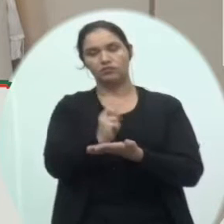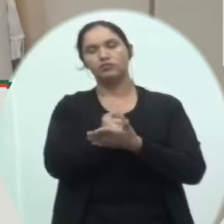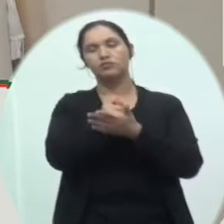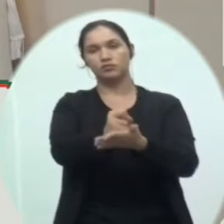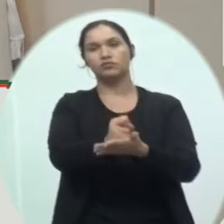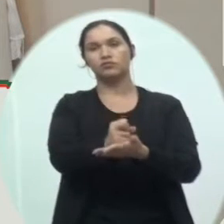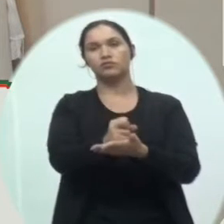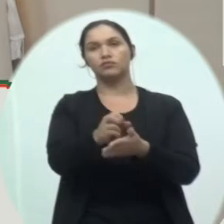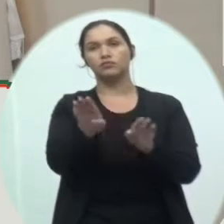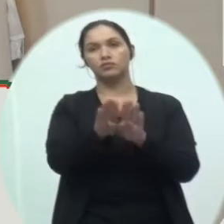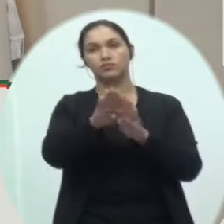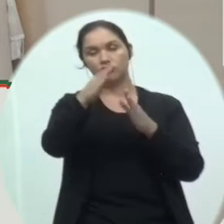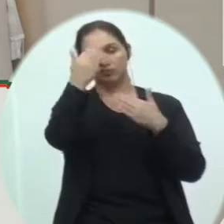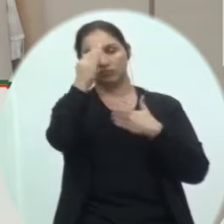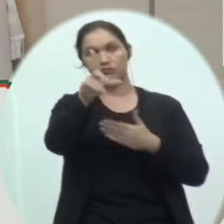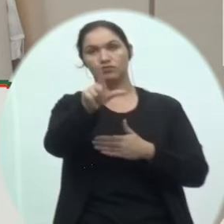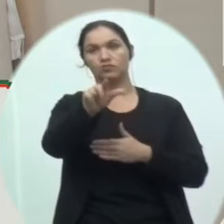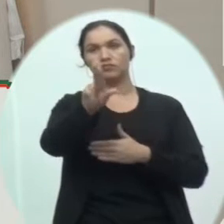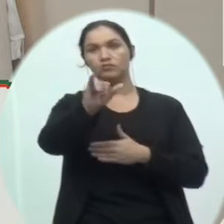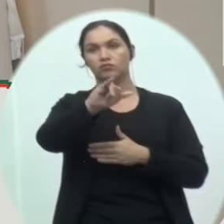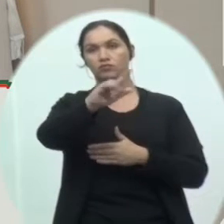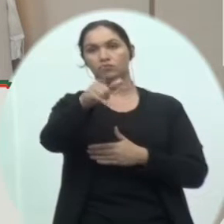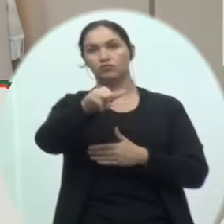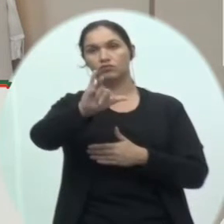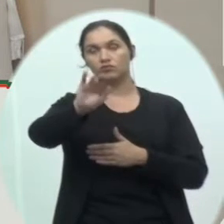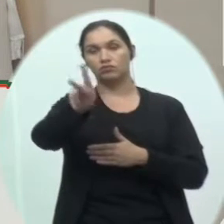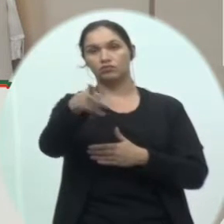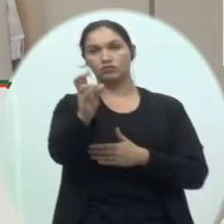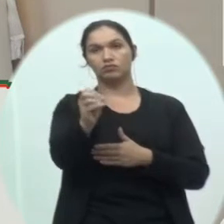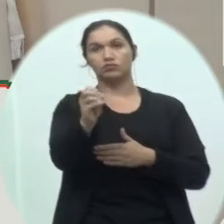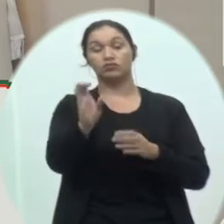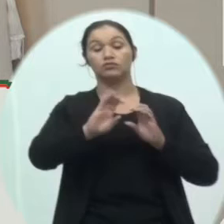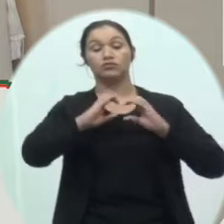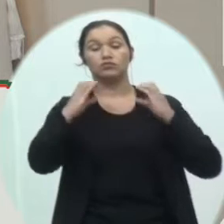e agradecer, Luizinha, a toda a comunidade da Cidade Mineira, da Vila Manaus,